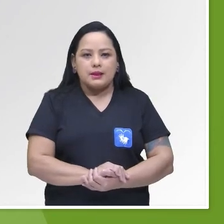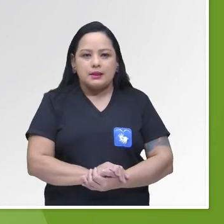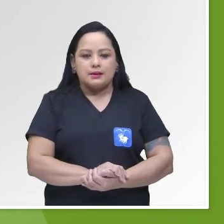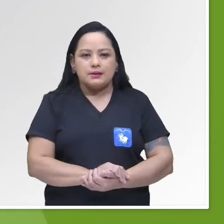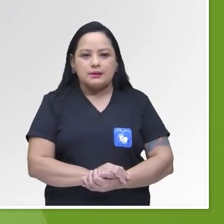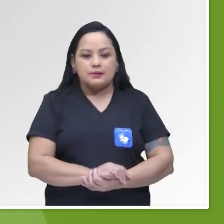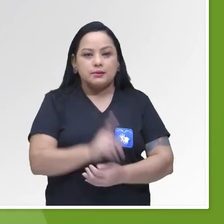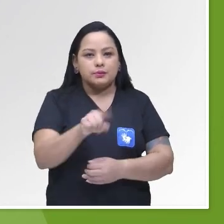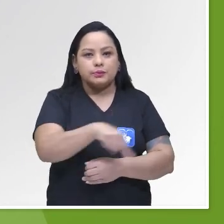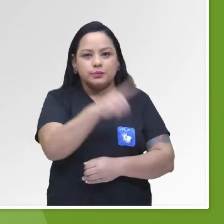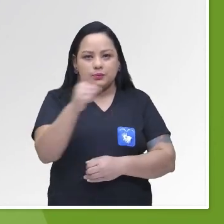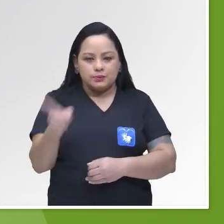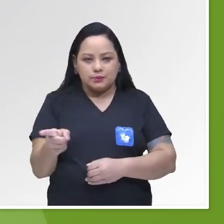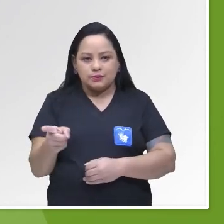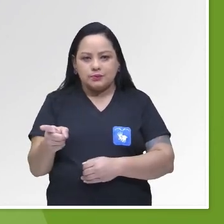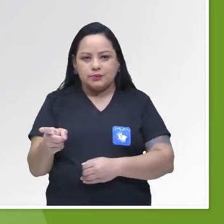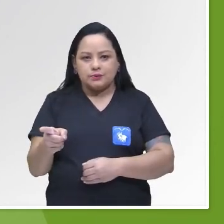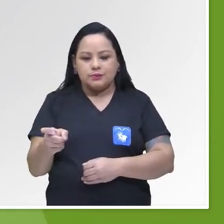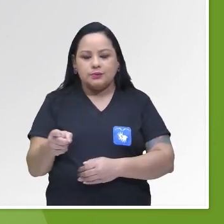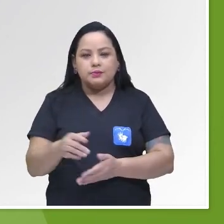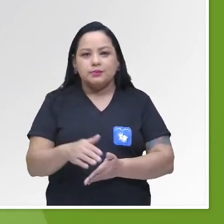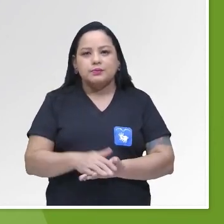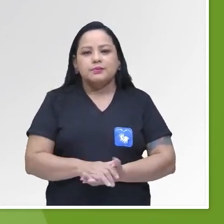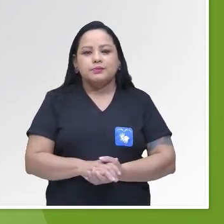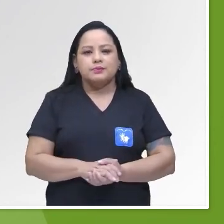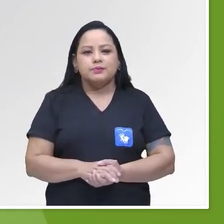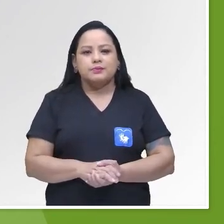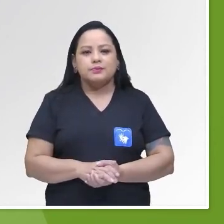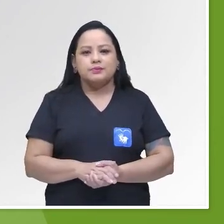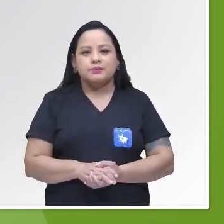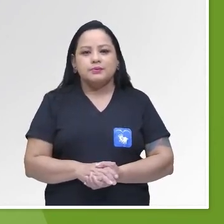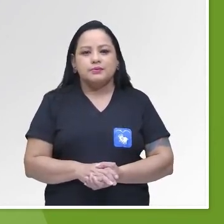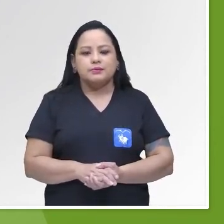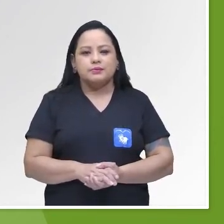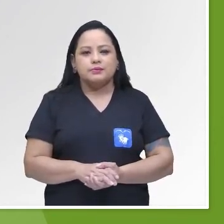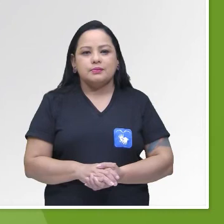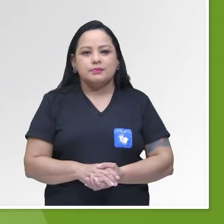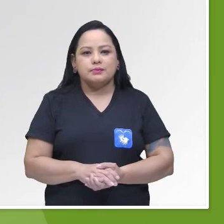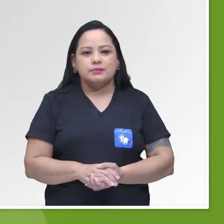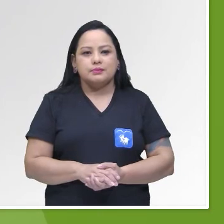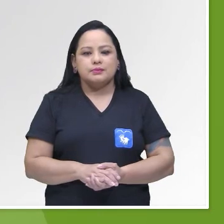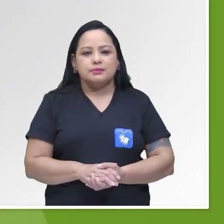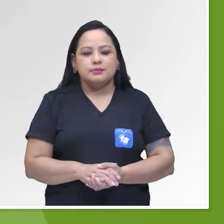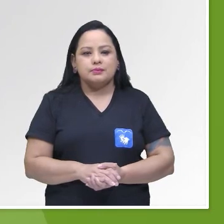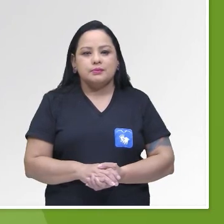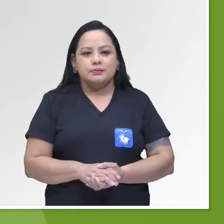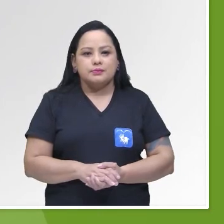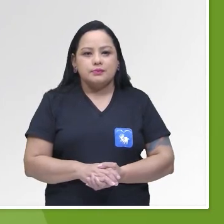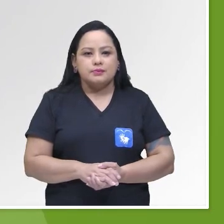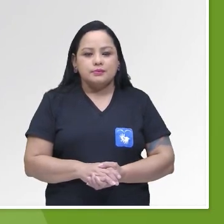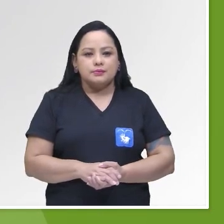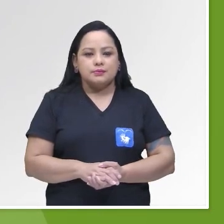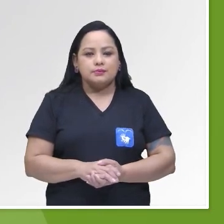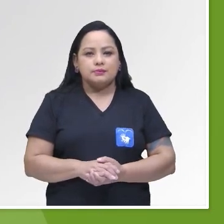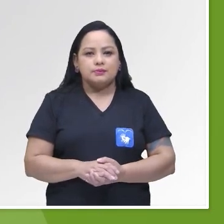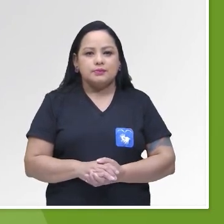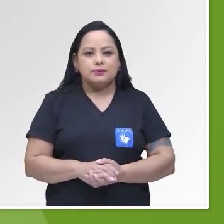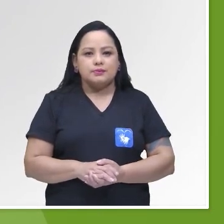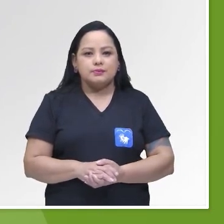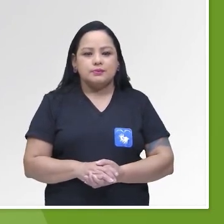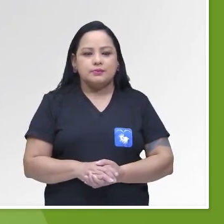Lá nos produtos, lá do lado dos produtos, isso aqui é os produtos, né?